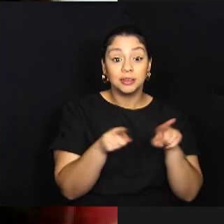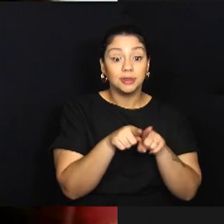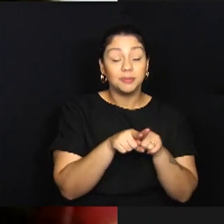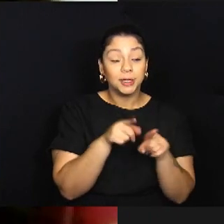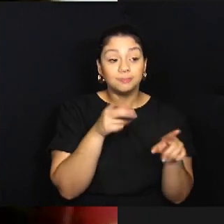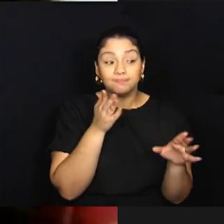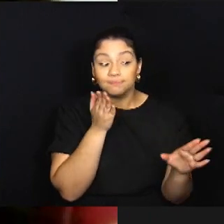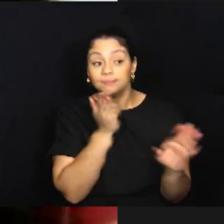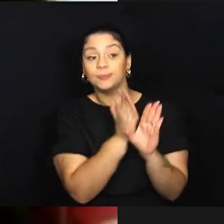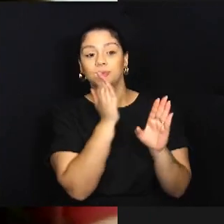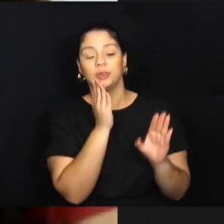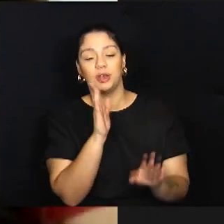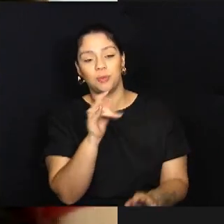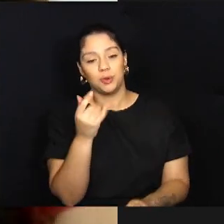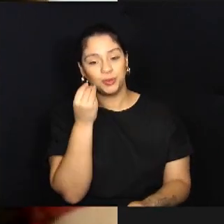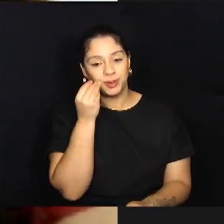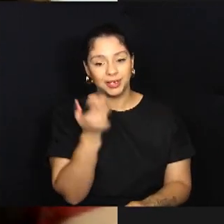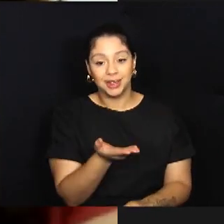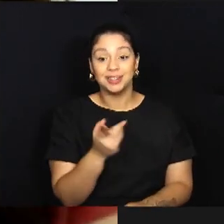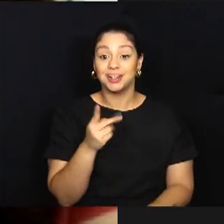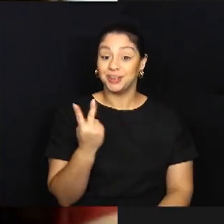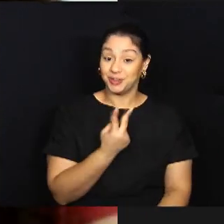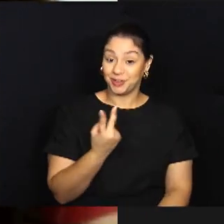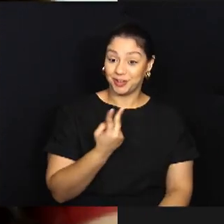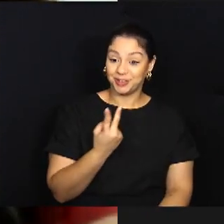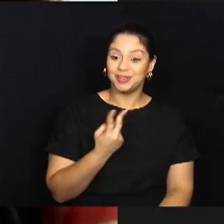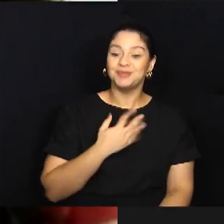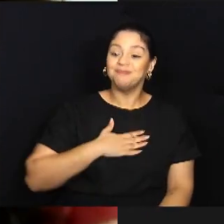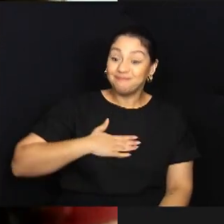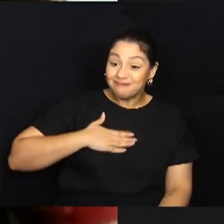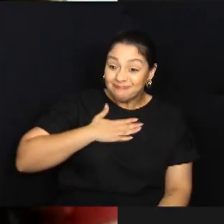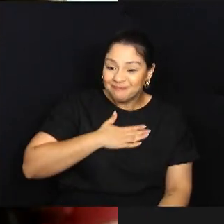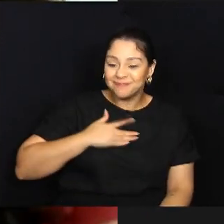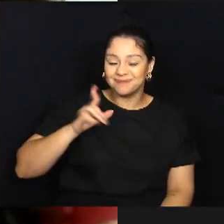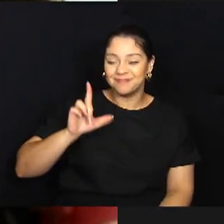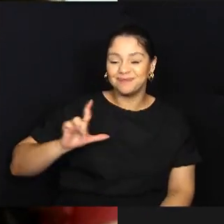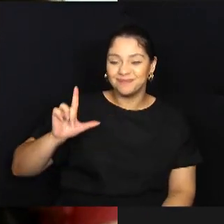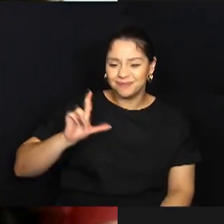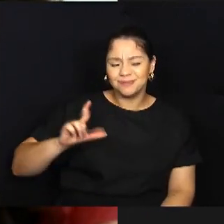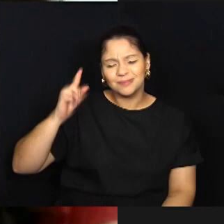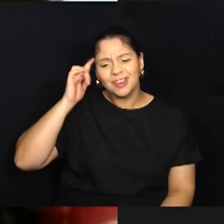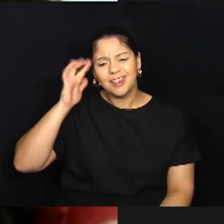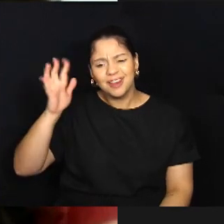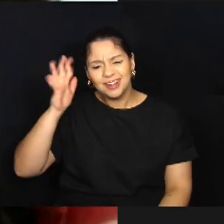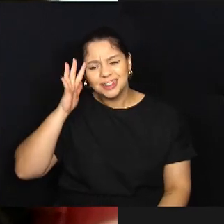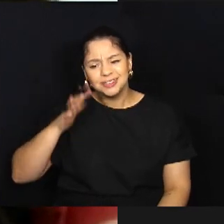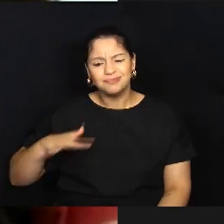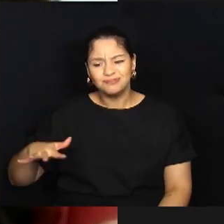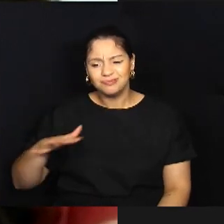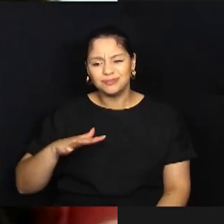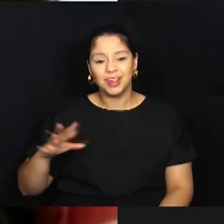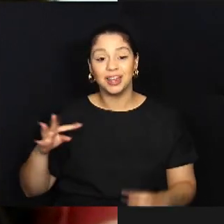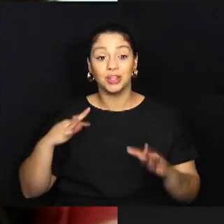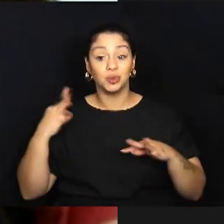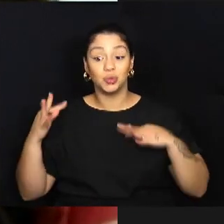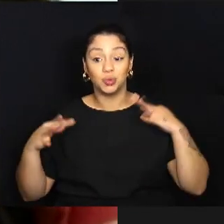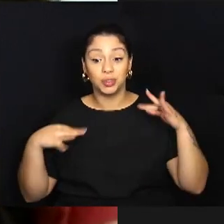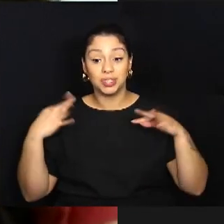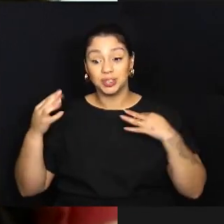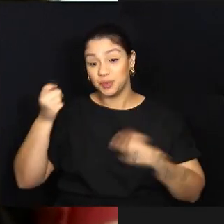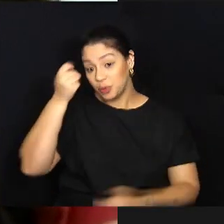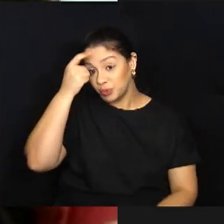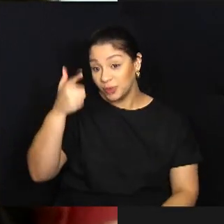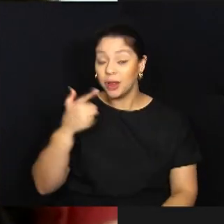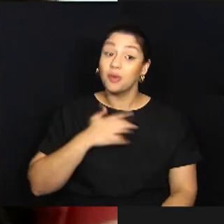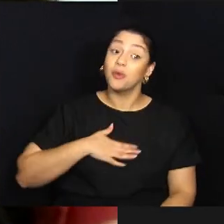como eu e Glória gostamos muito de literatura, a gente pensou, por que não a gente pensar em algo voltado a turismo cultural? A gente gosta de viajar